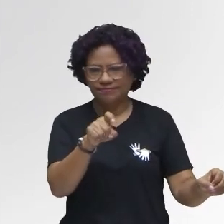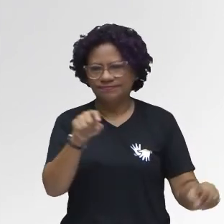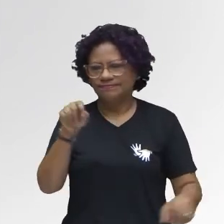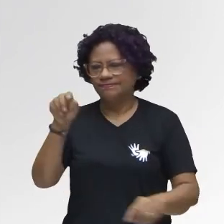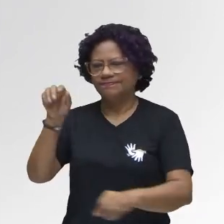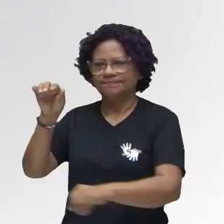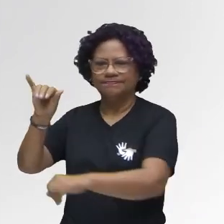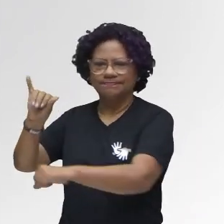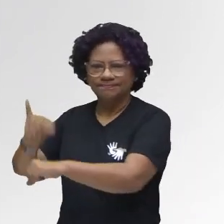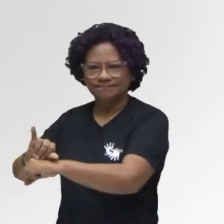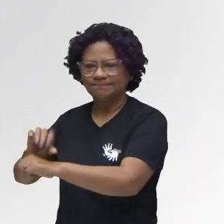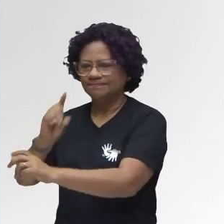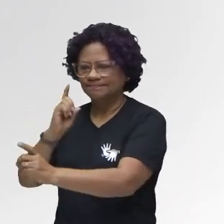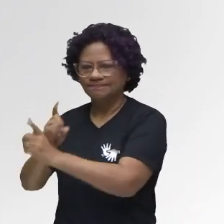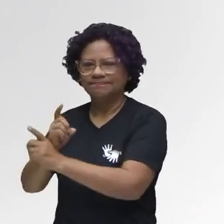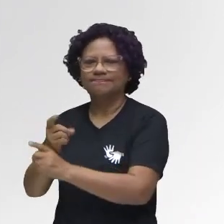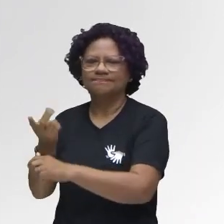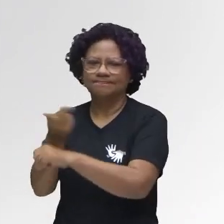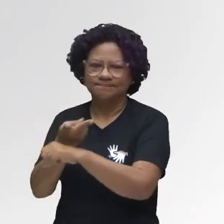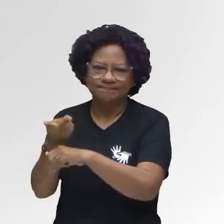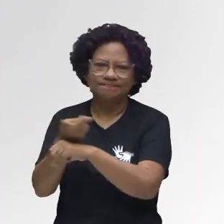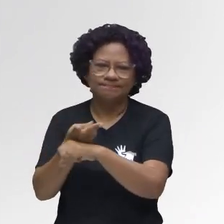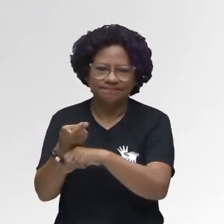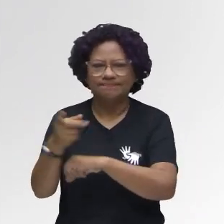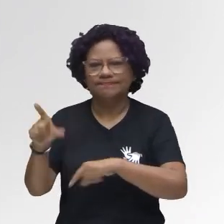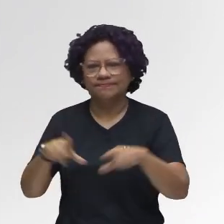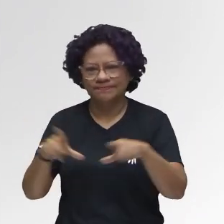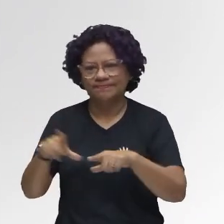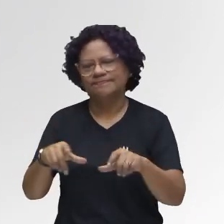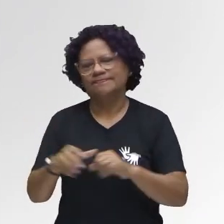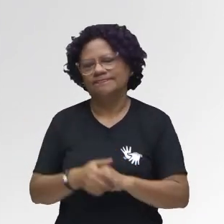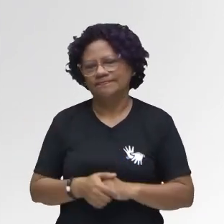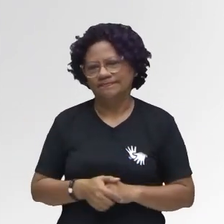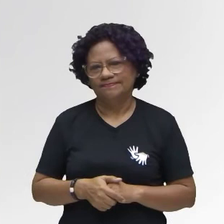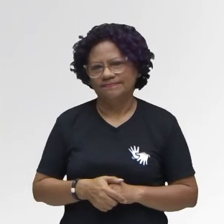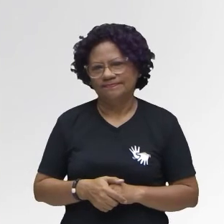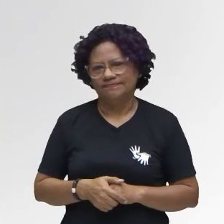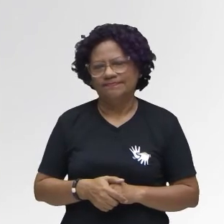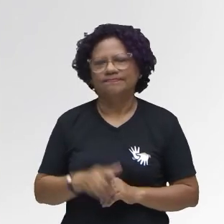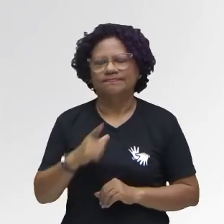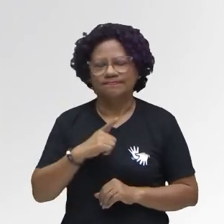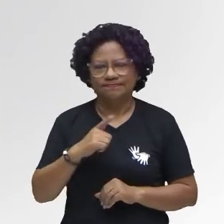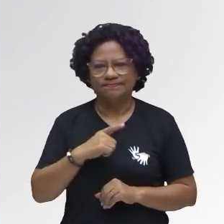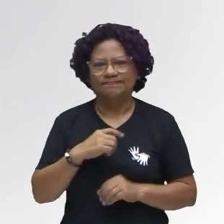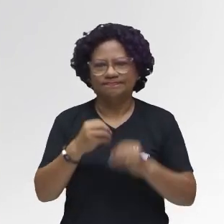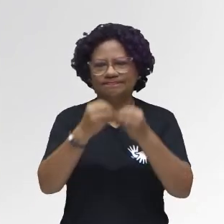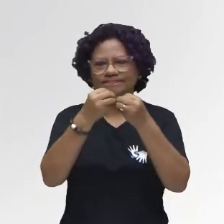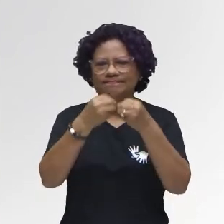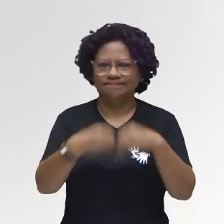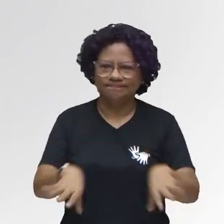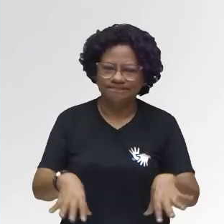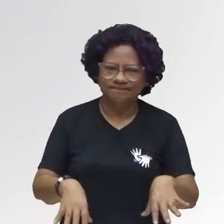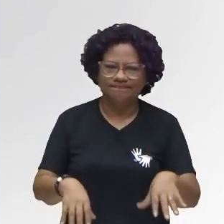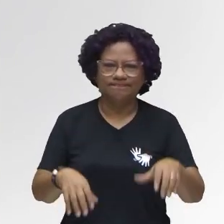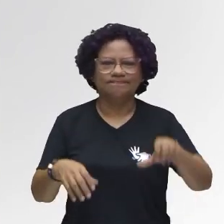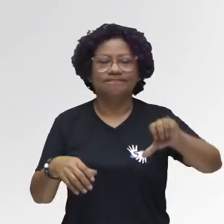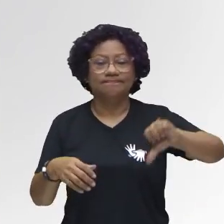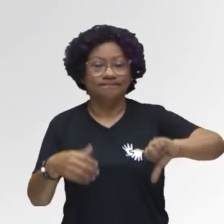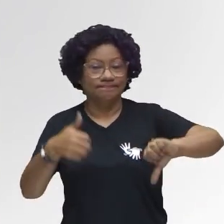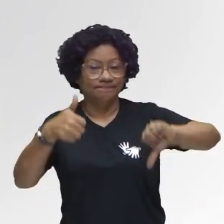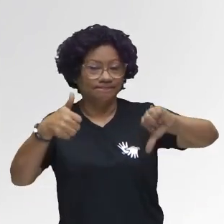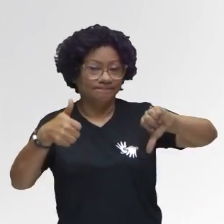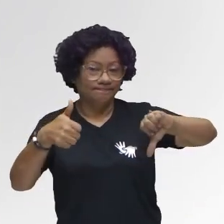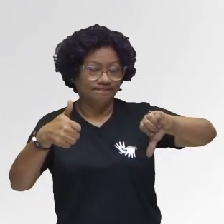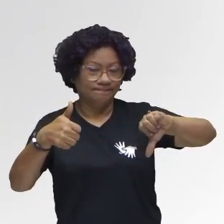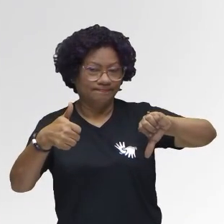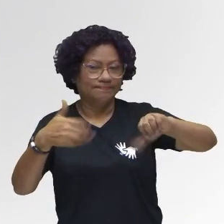dias vai chegando gente dentro das grandes cidades. Isso promove as consequências, que podem ser positivas ou negativas. A gente vai ver